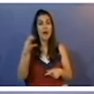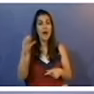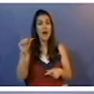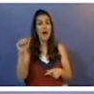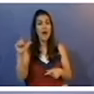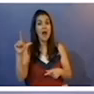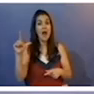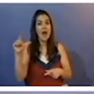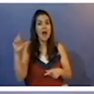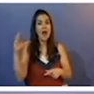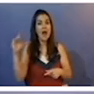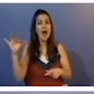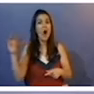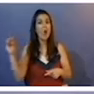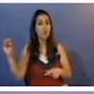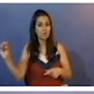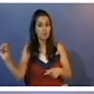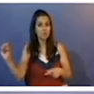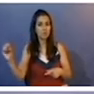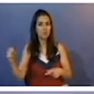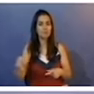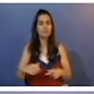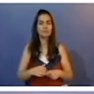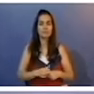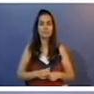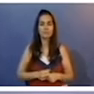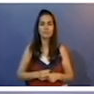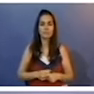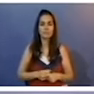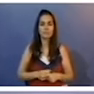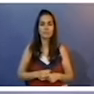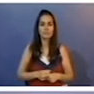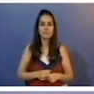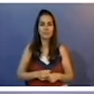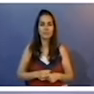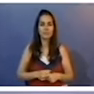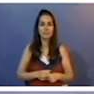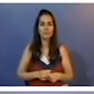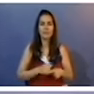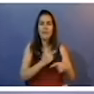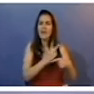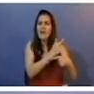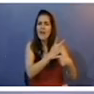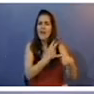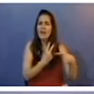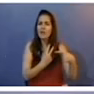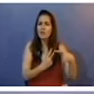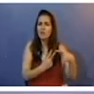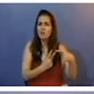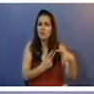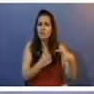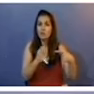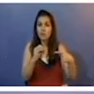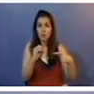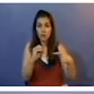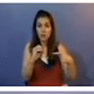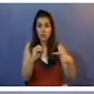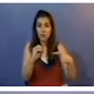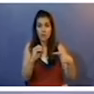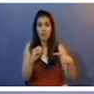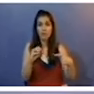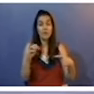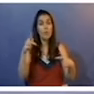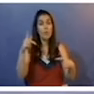elemento. Aqui seria o óxido de sódio, né, que é o nome do elemento. Aqui, K2O, óxido de